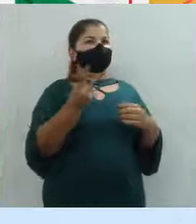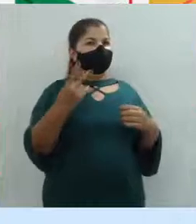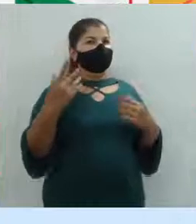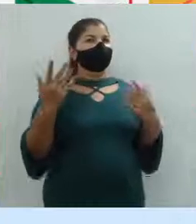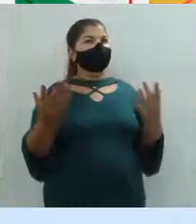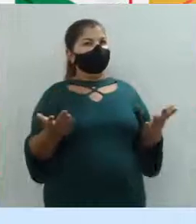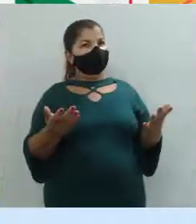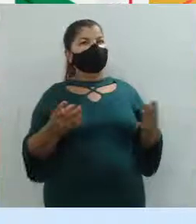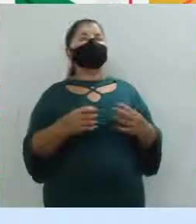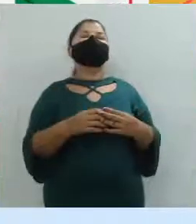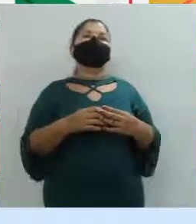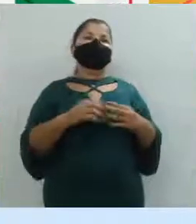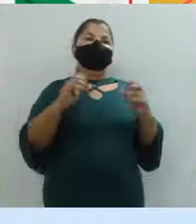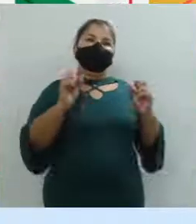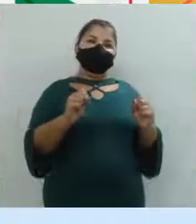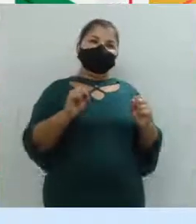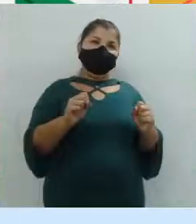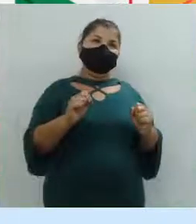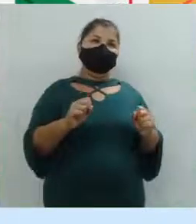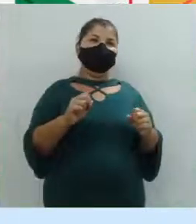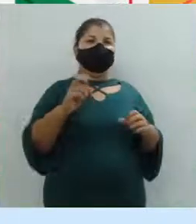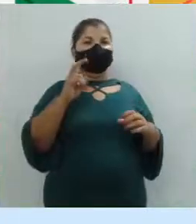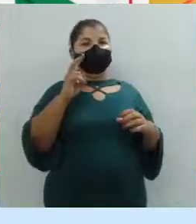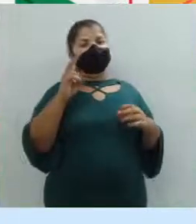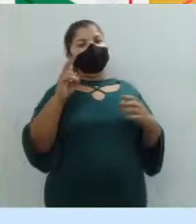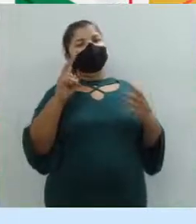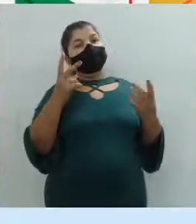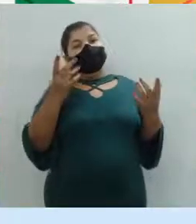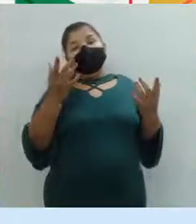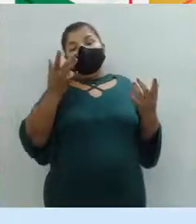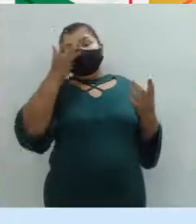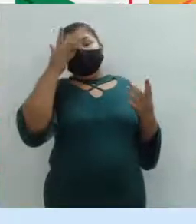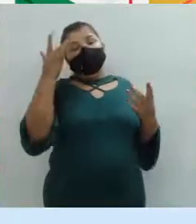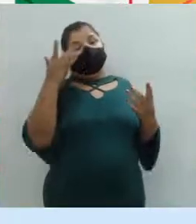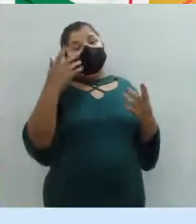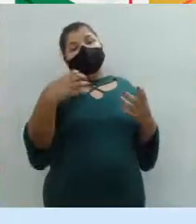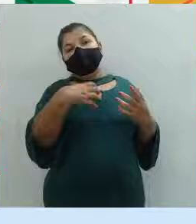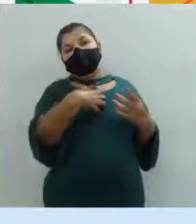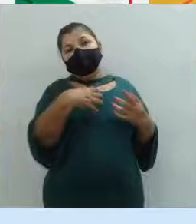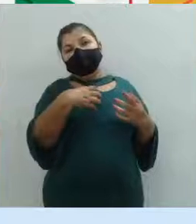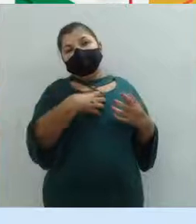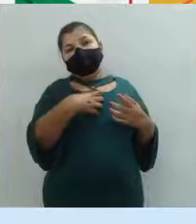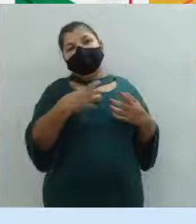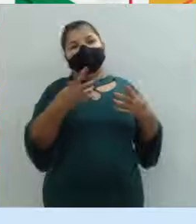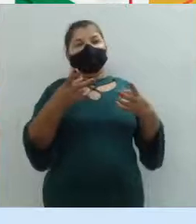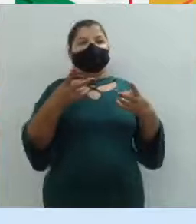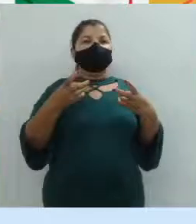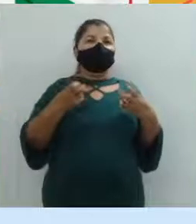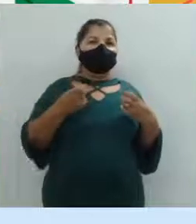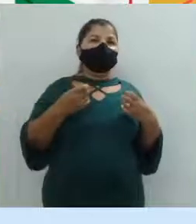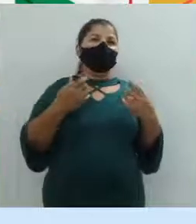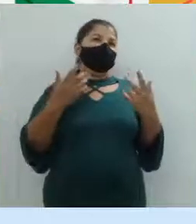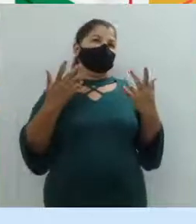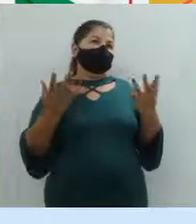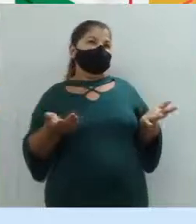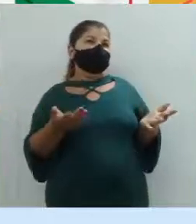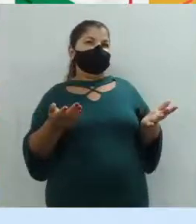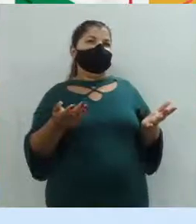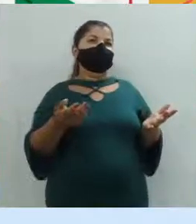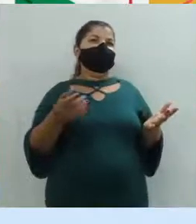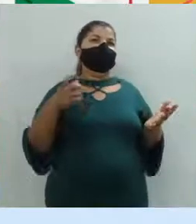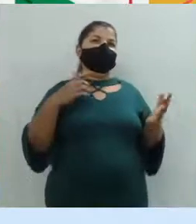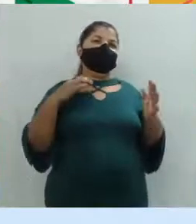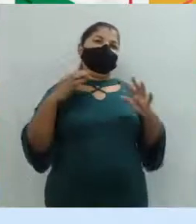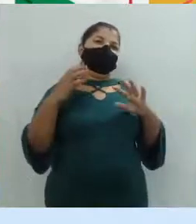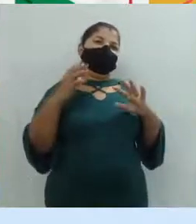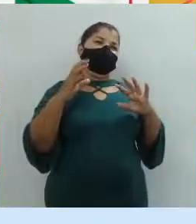ser vistas de um determinado ponto de vista, a partir de projeções indiretas de luz. O aglomerado